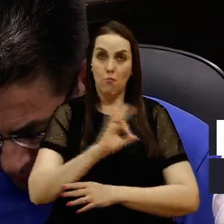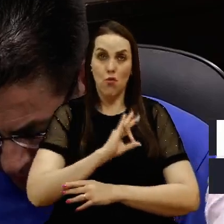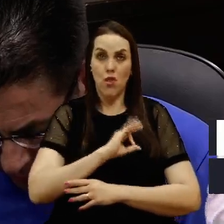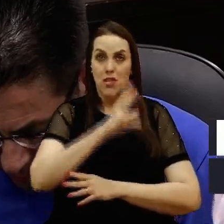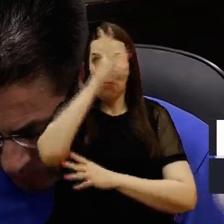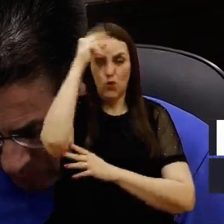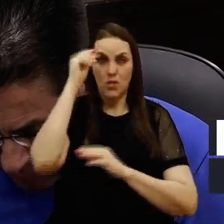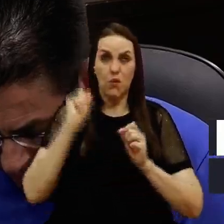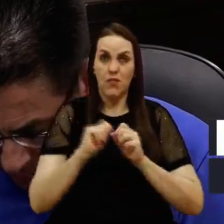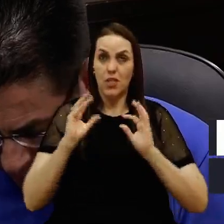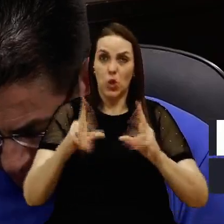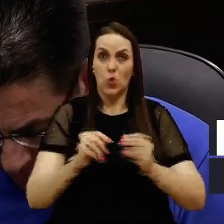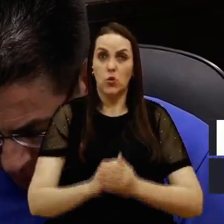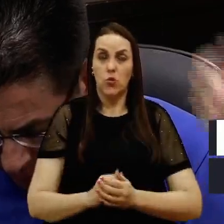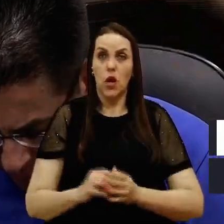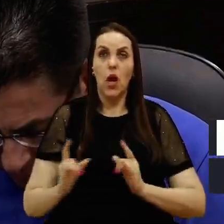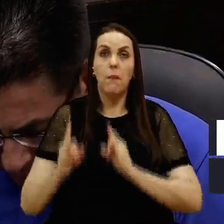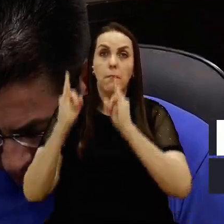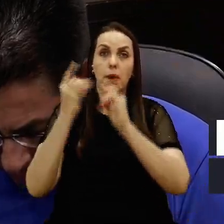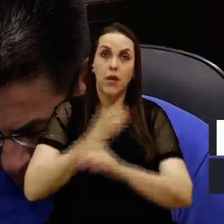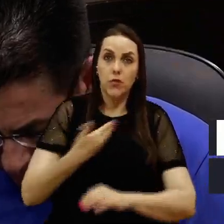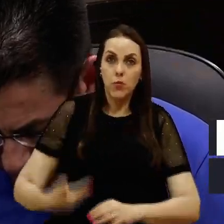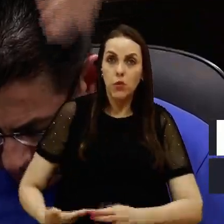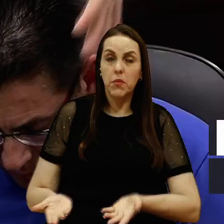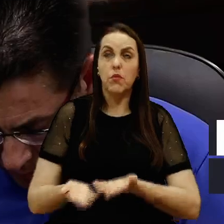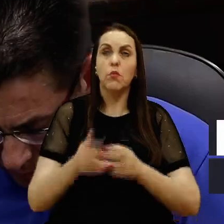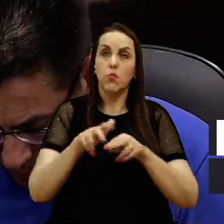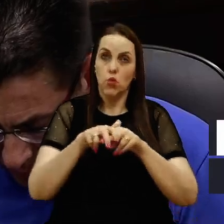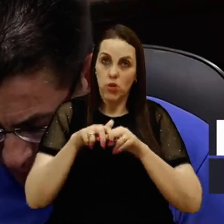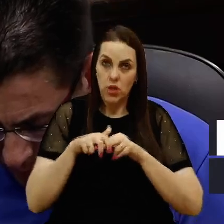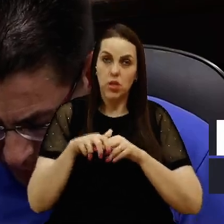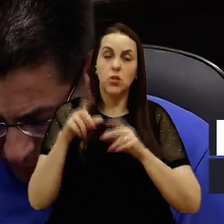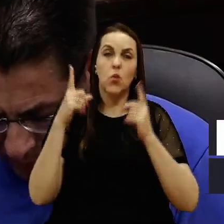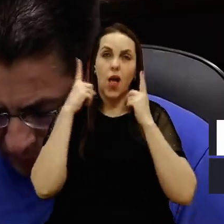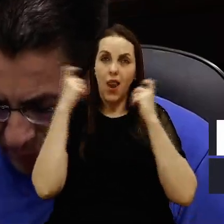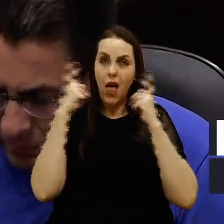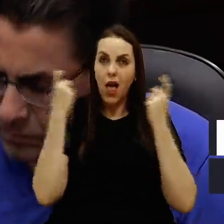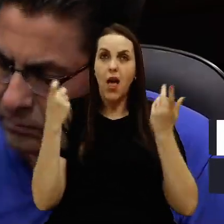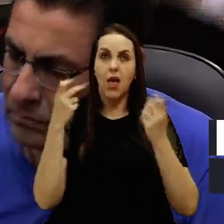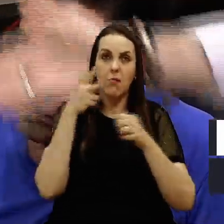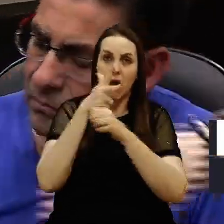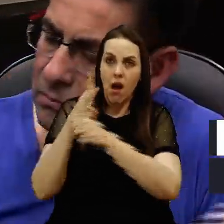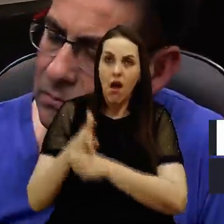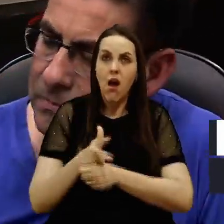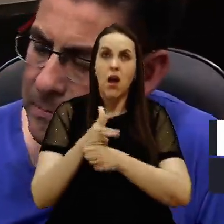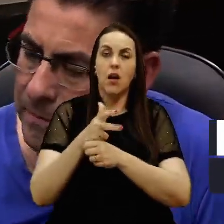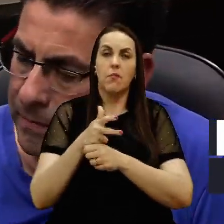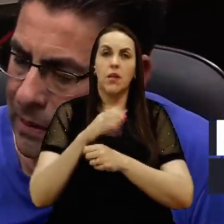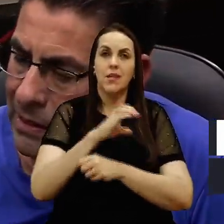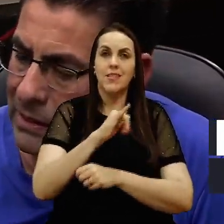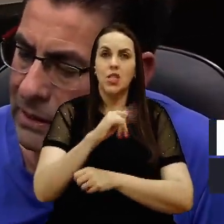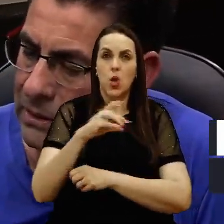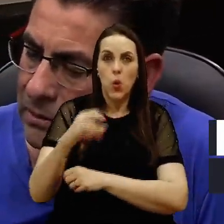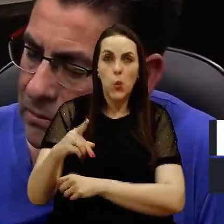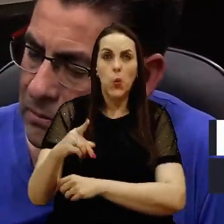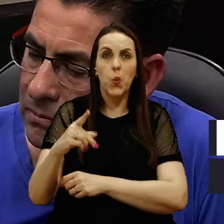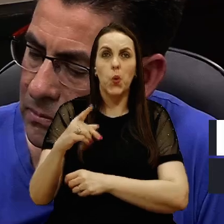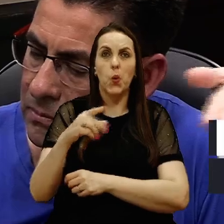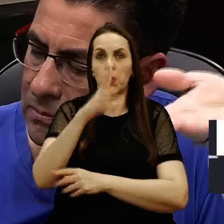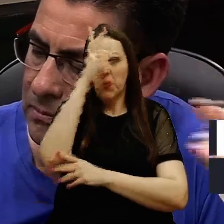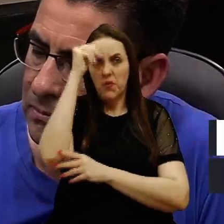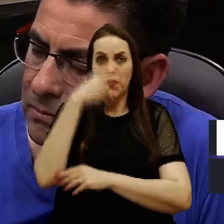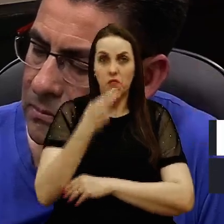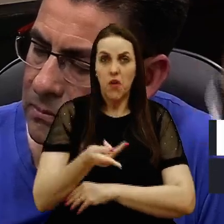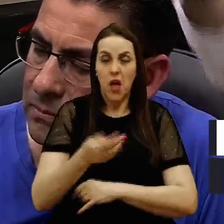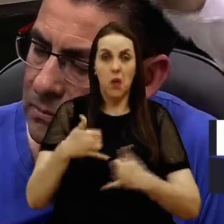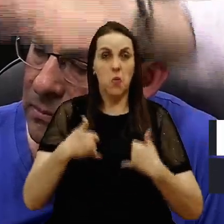fazer tudo. Ah, mas tem prédios públicos. Por isso, bota alarme, bota câmera, o CIOP, que o prefeito tanto fala, né, tanto